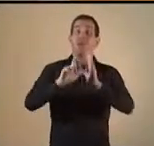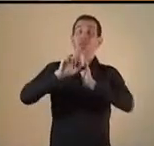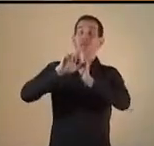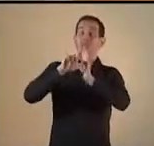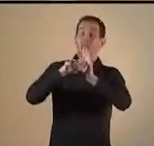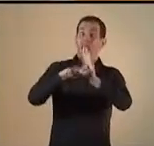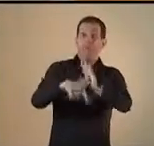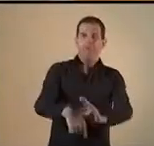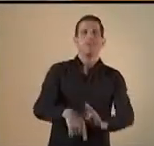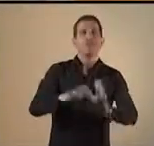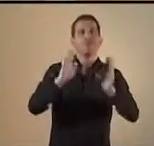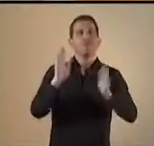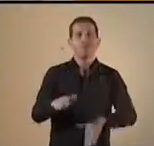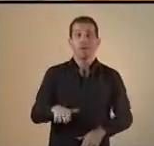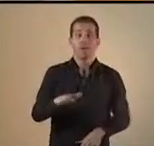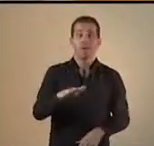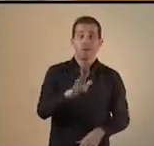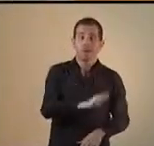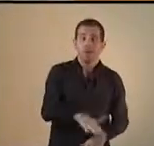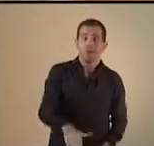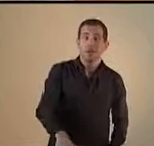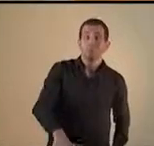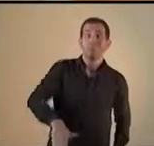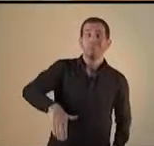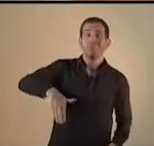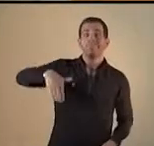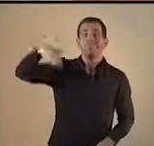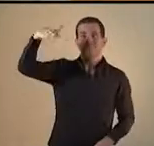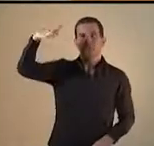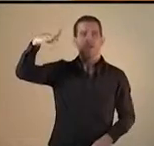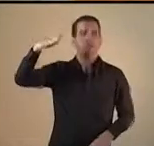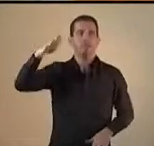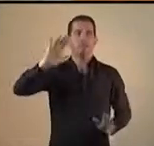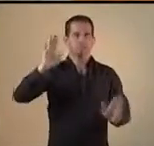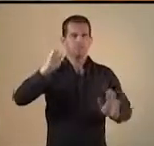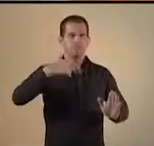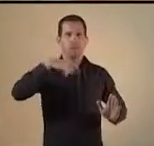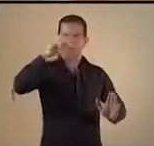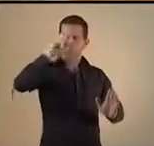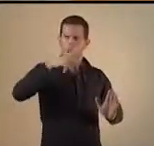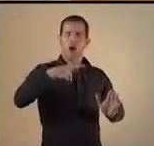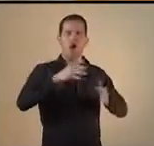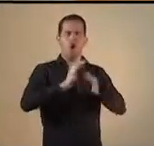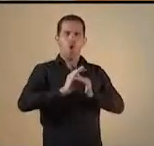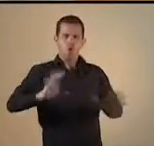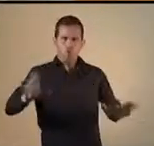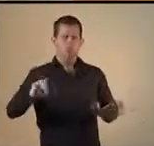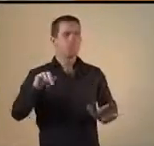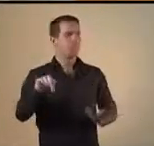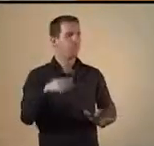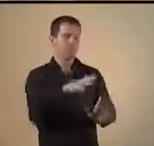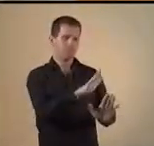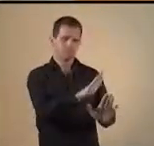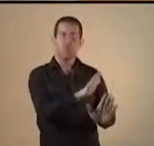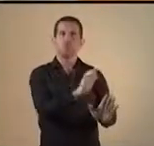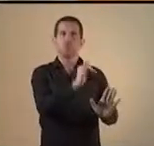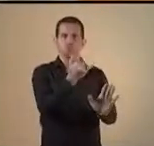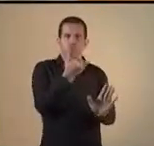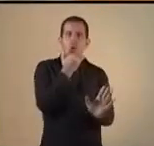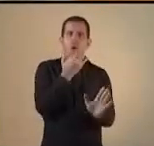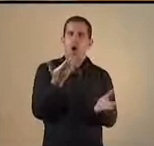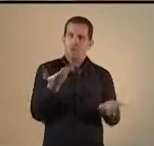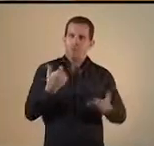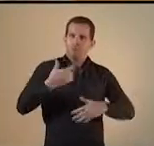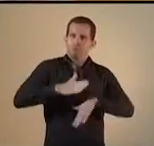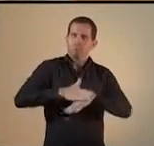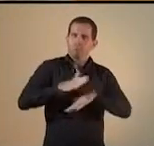adulta, né, depois de um certo período, ela tem autonomia suficiente de dizer para os pais: eu posso procurar o meu